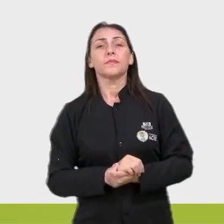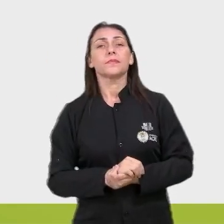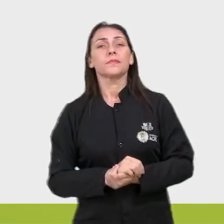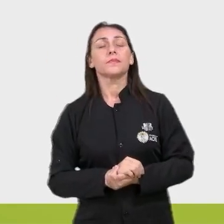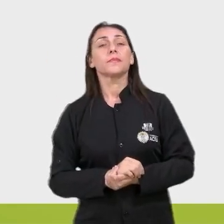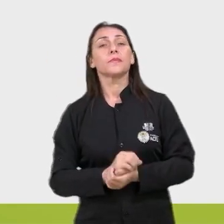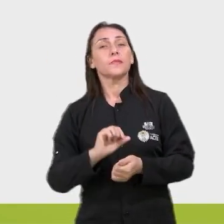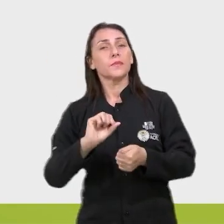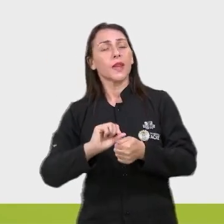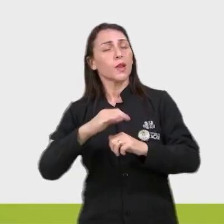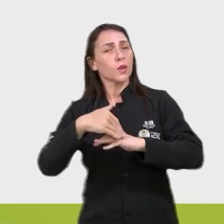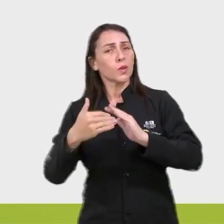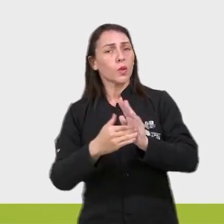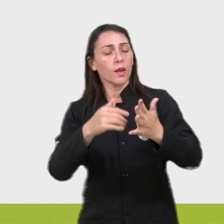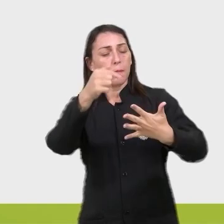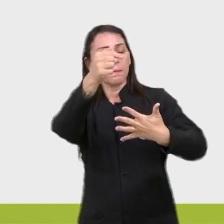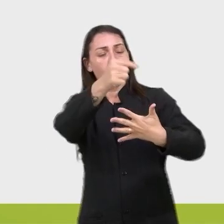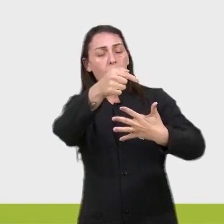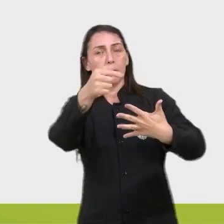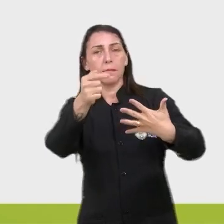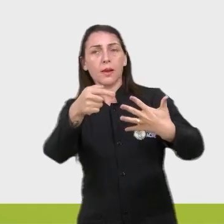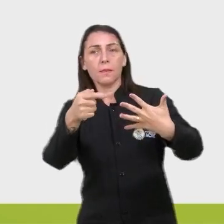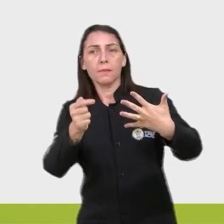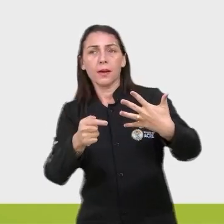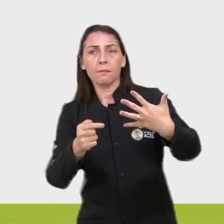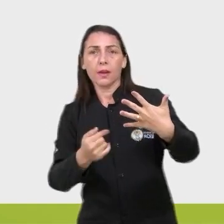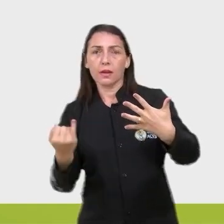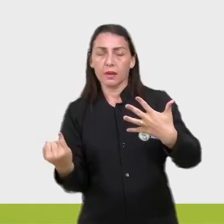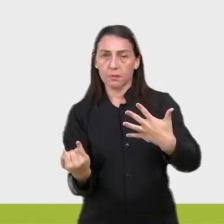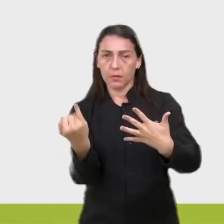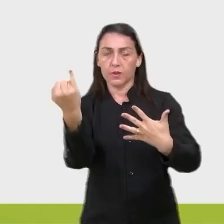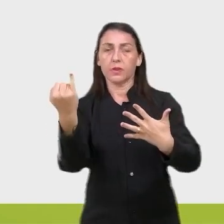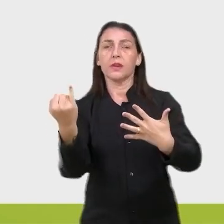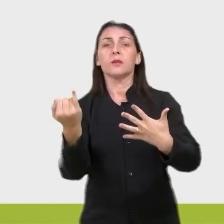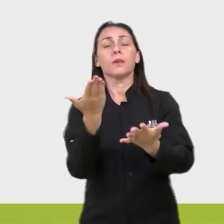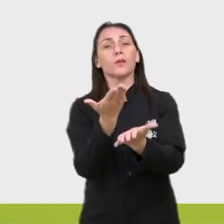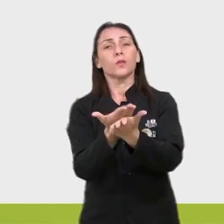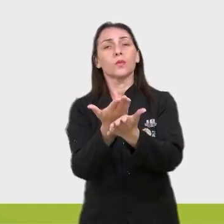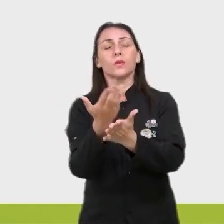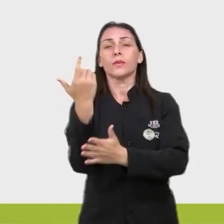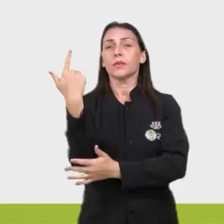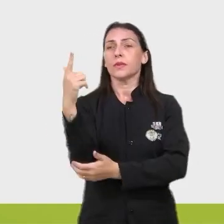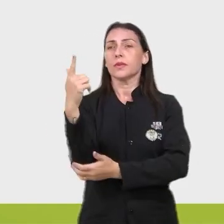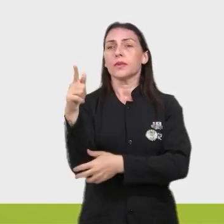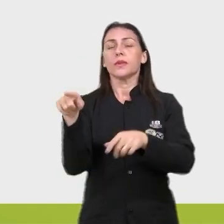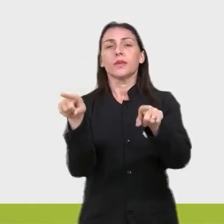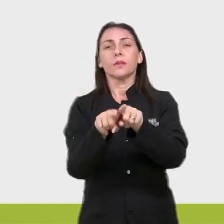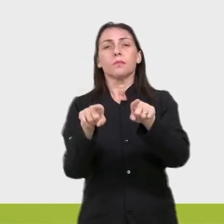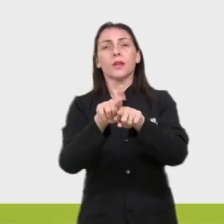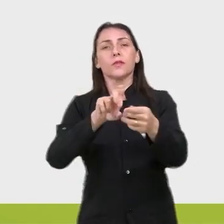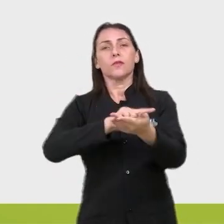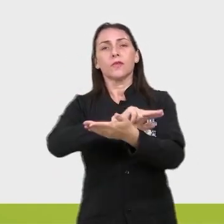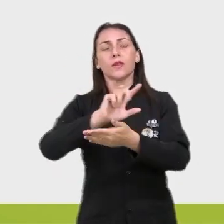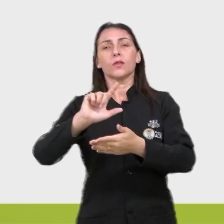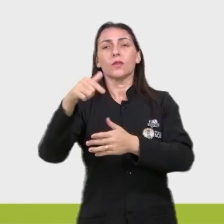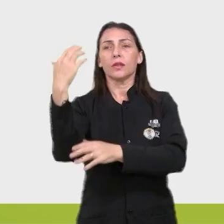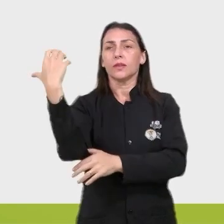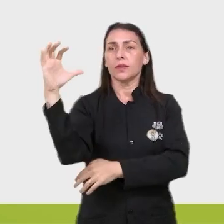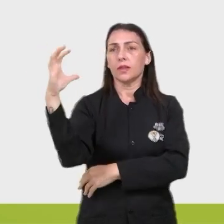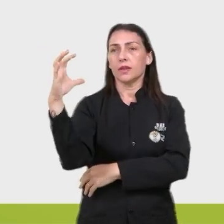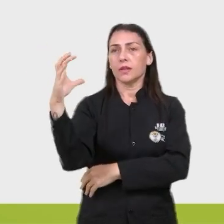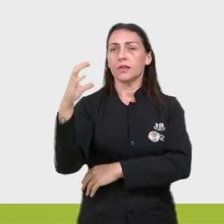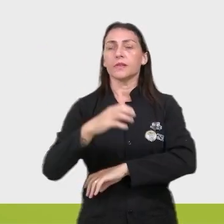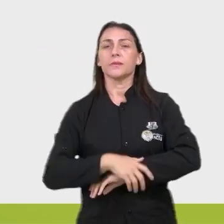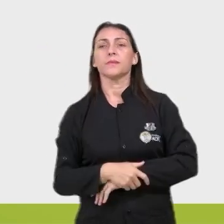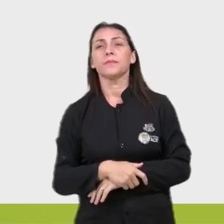foi ele que fez toda essa classificação, que é tão importante aí para o estudo da geografia e também de várias outras ciências.